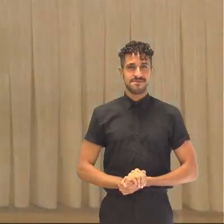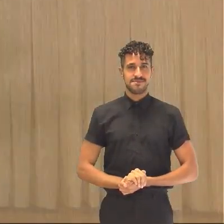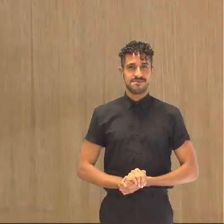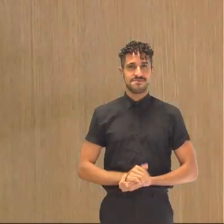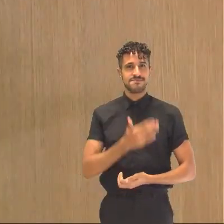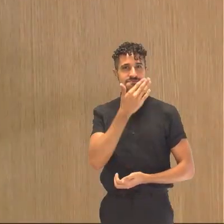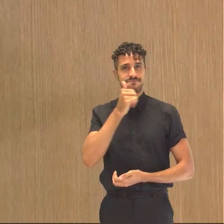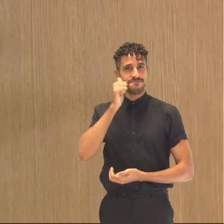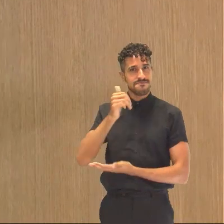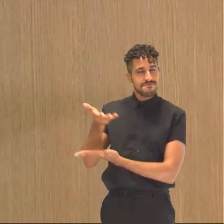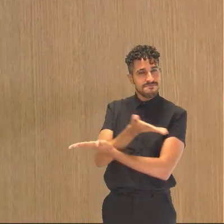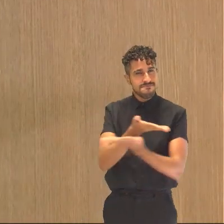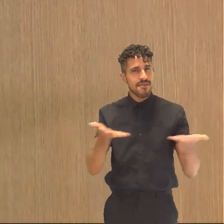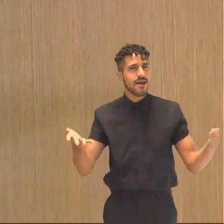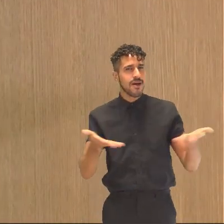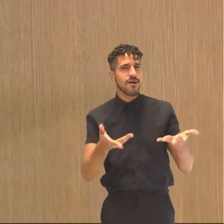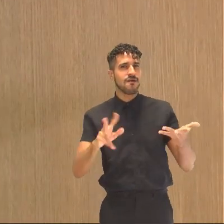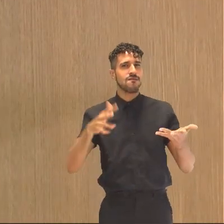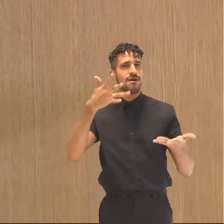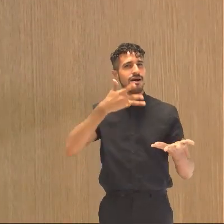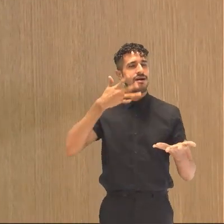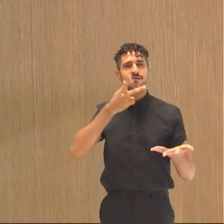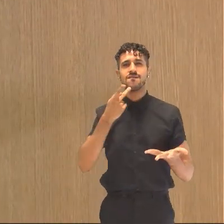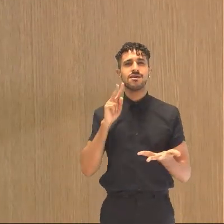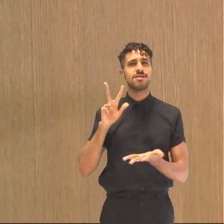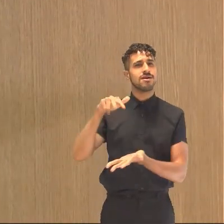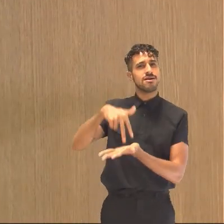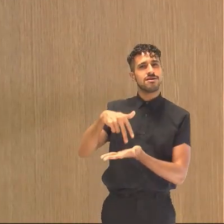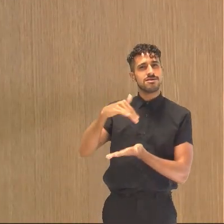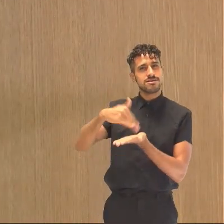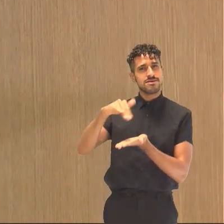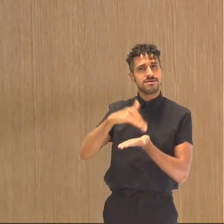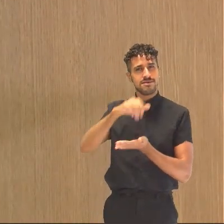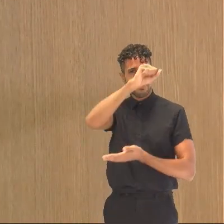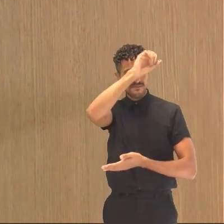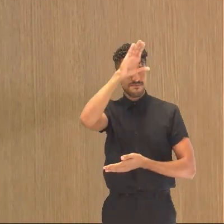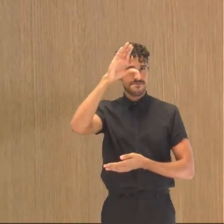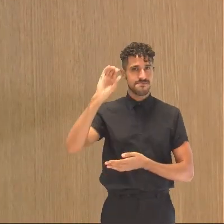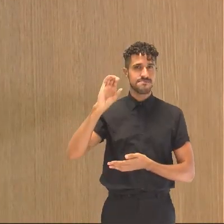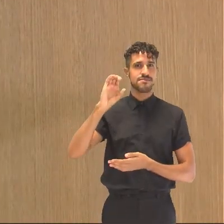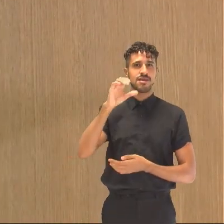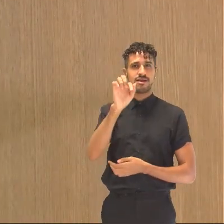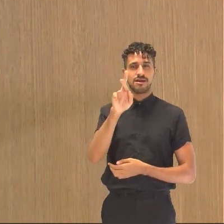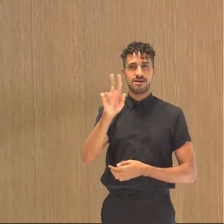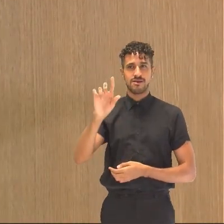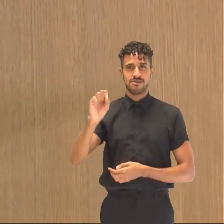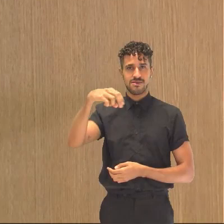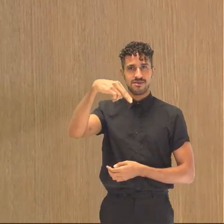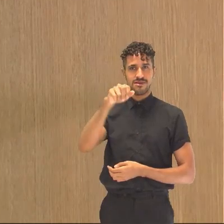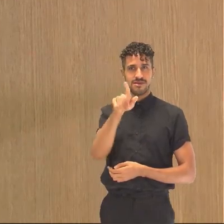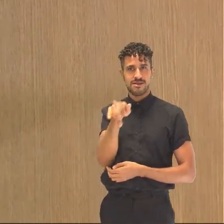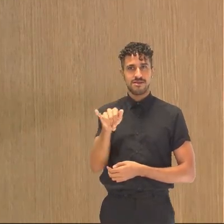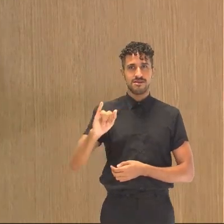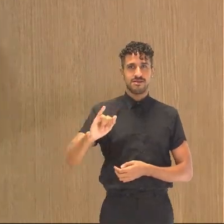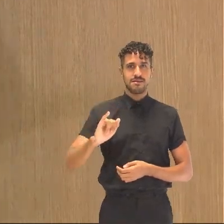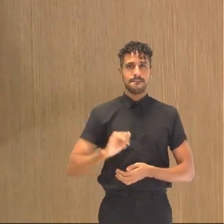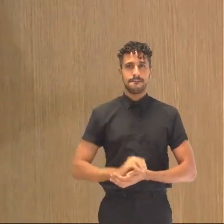Senhoras e senhores, neste momento fará uso da palavra o secretário de Alfabetização, Carlos Nadalim.